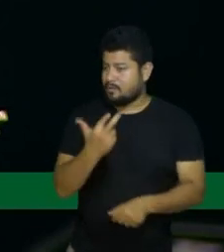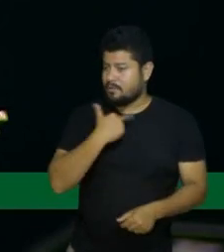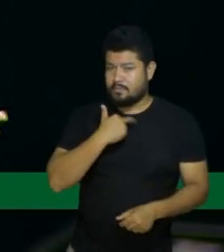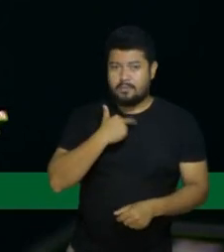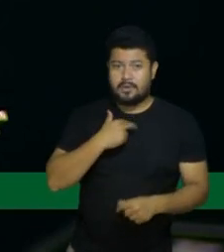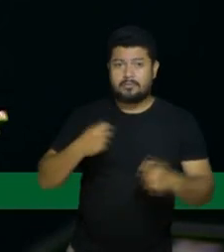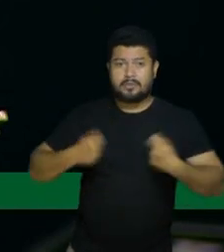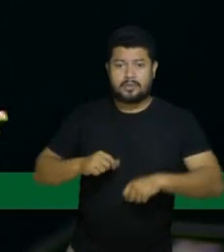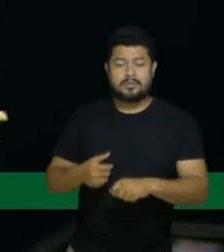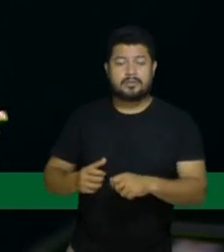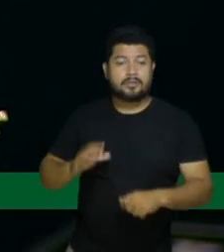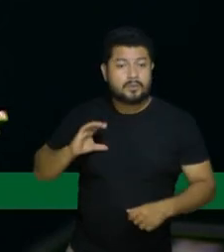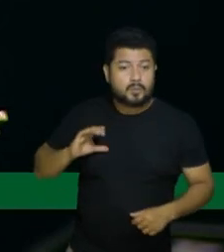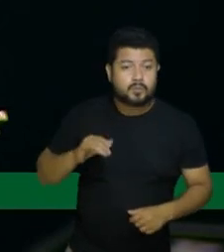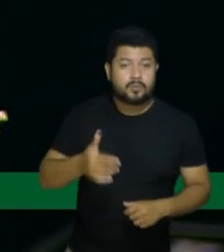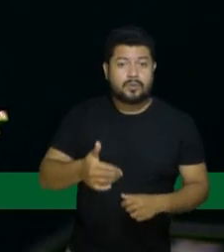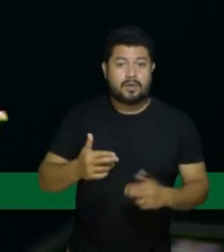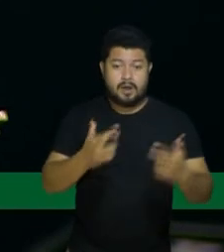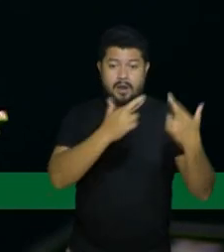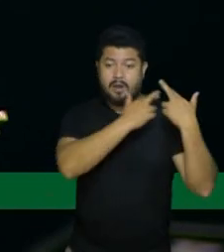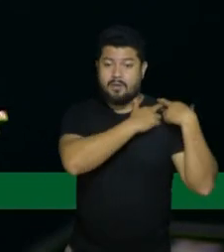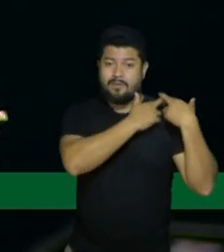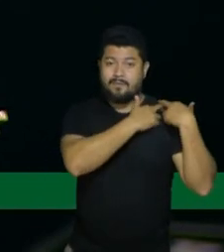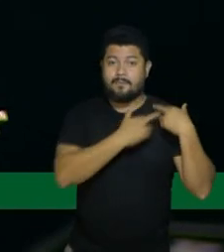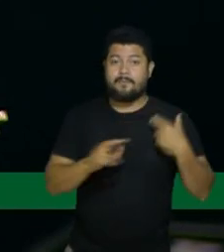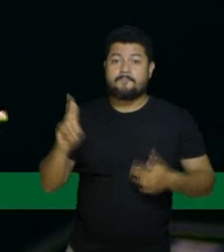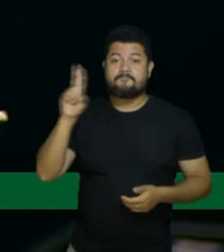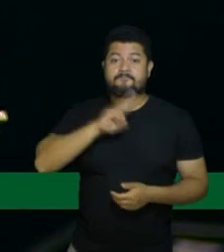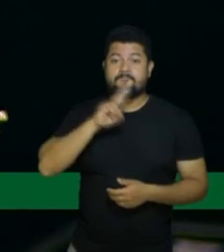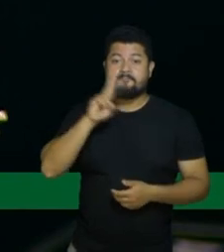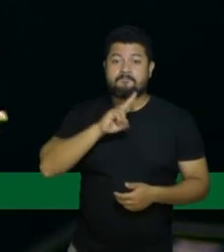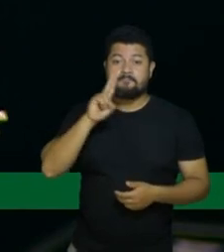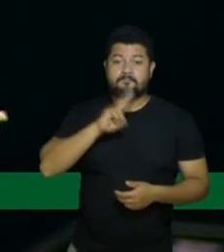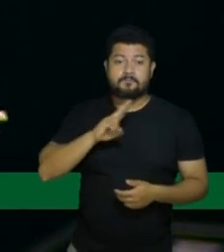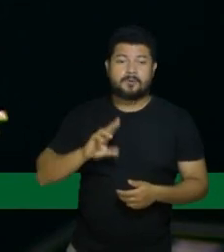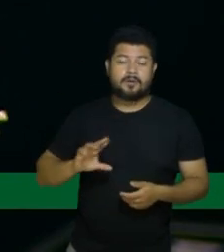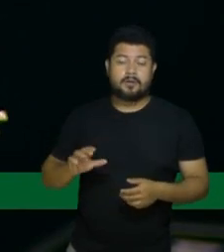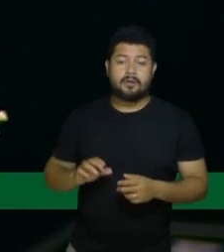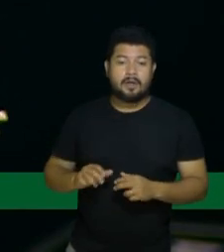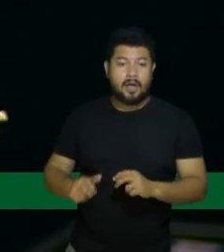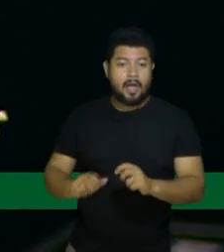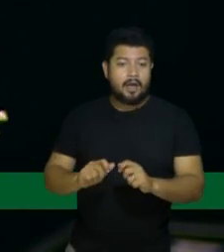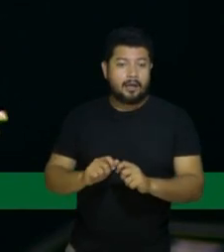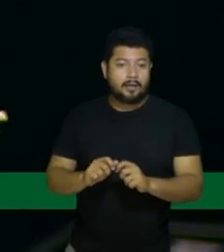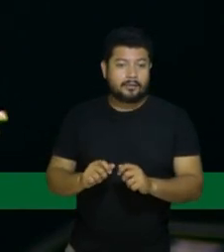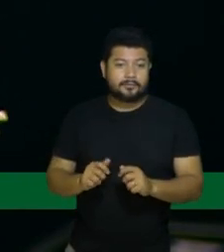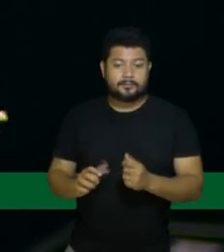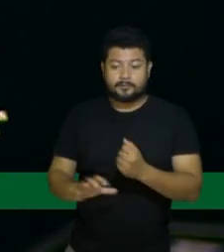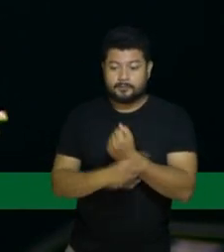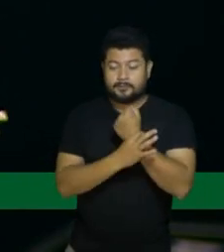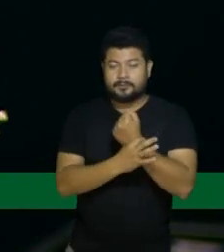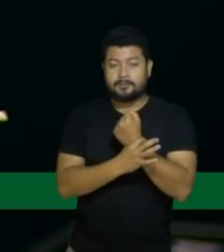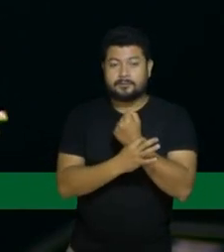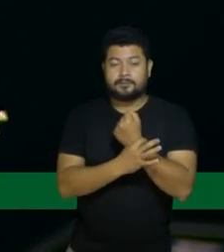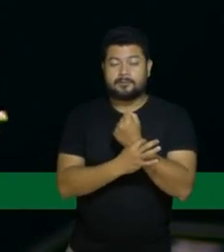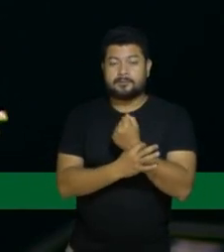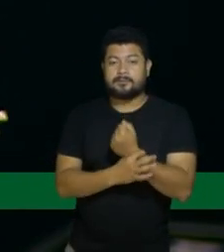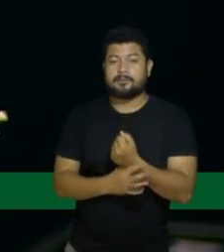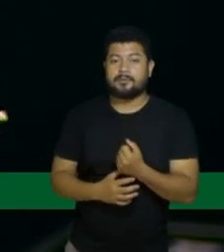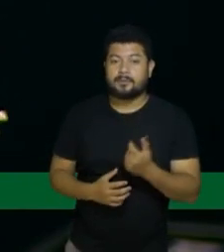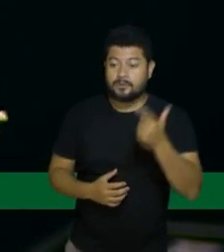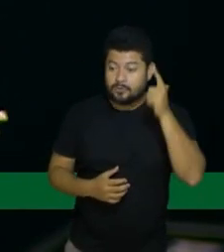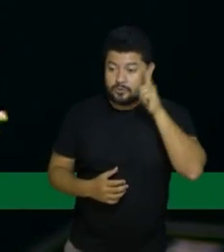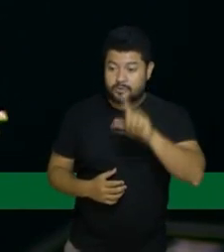com coragem responsabilidade e urgência para garantir que o Hospital Santa Isabel possa continuar a